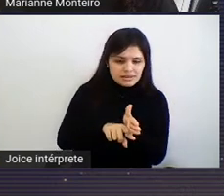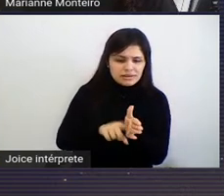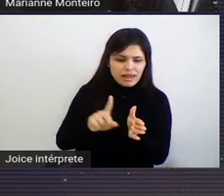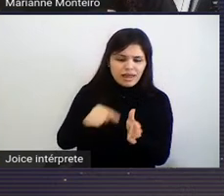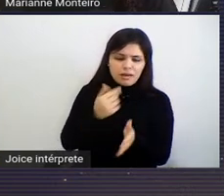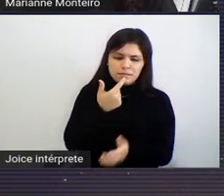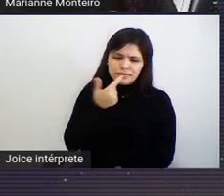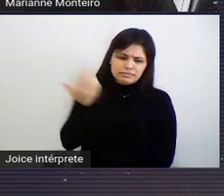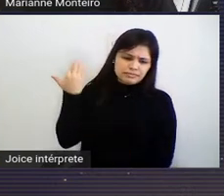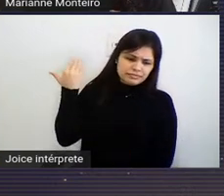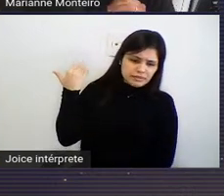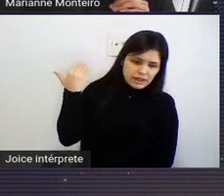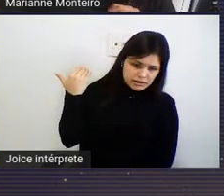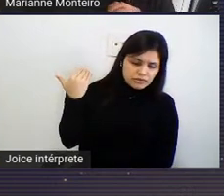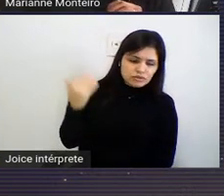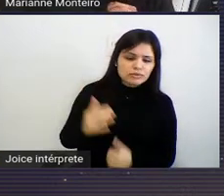que